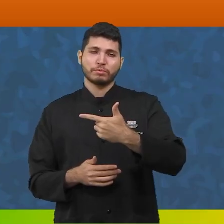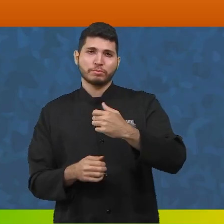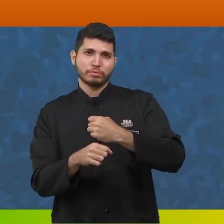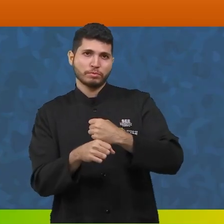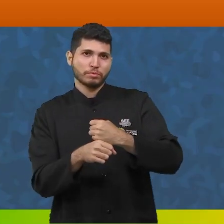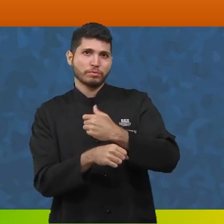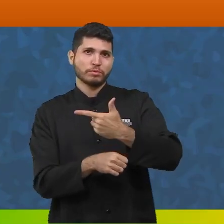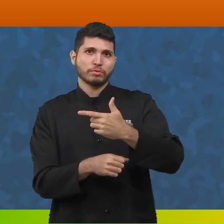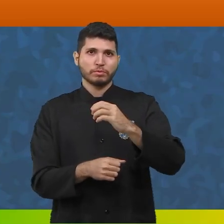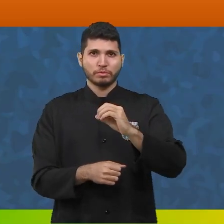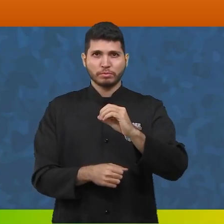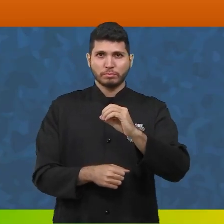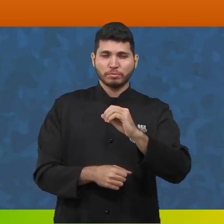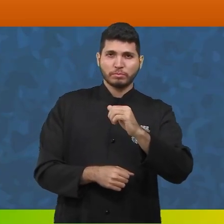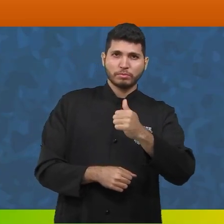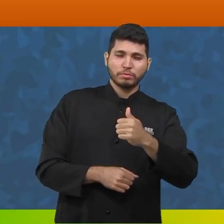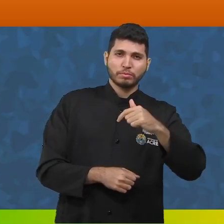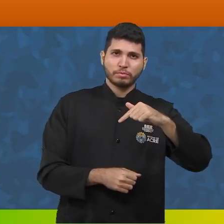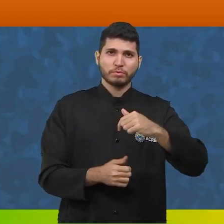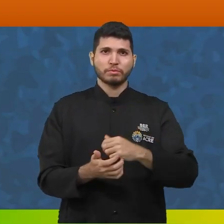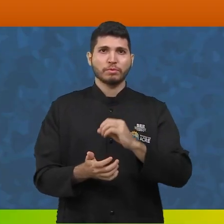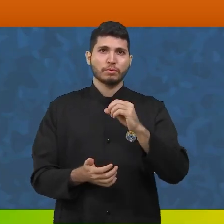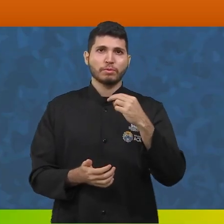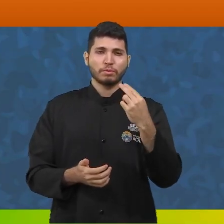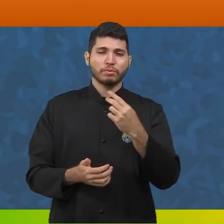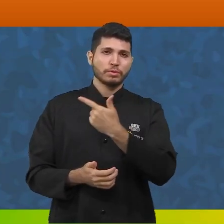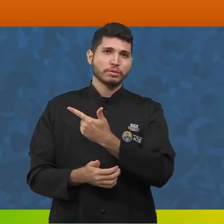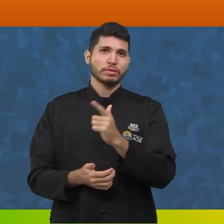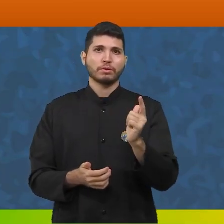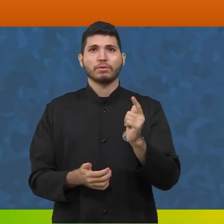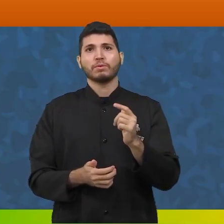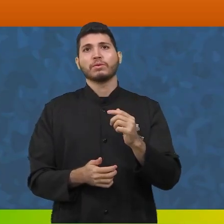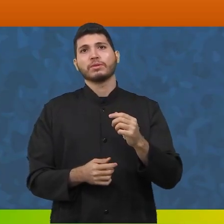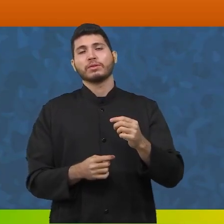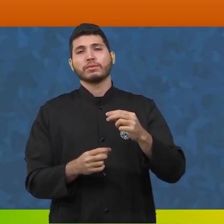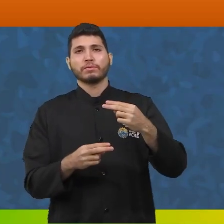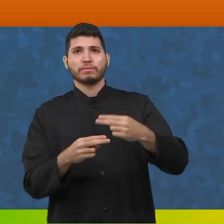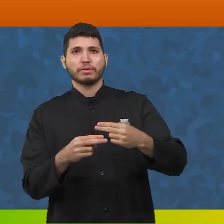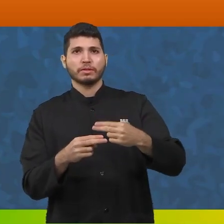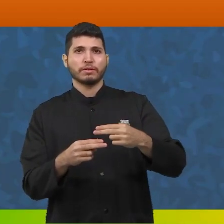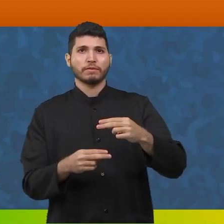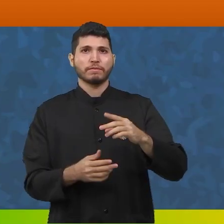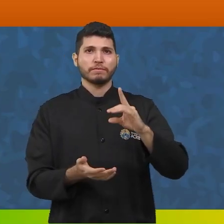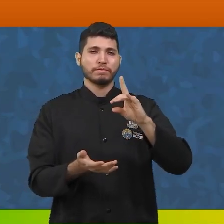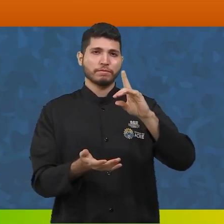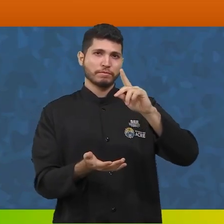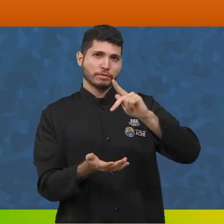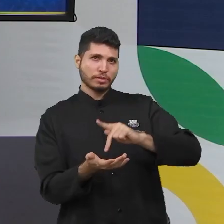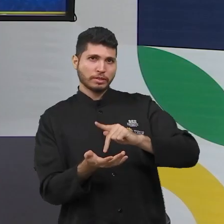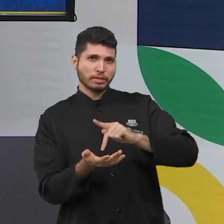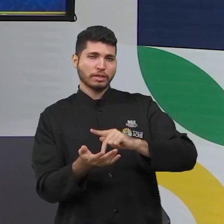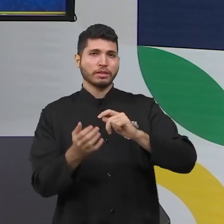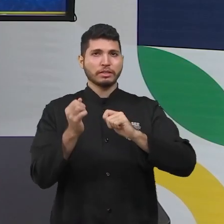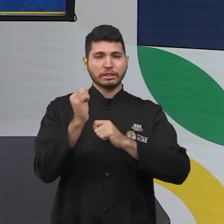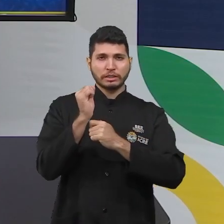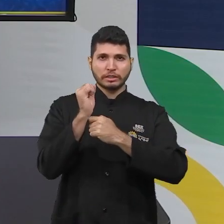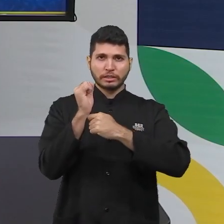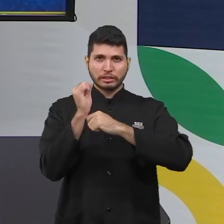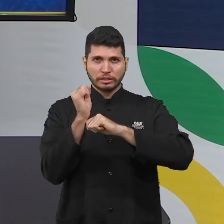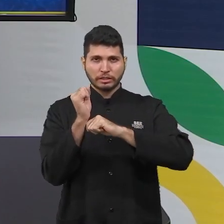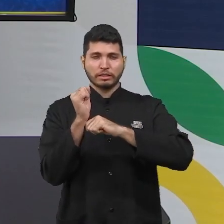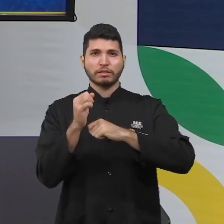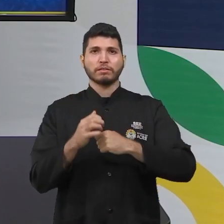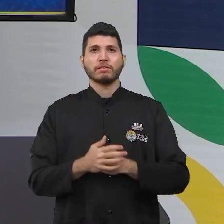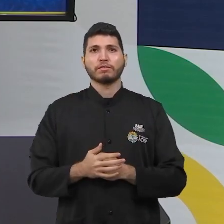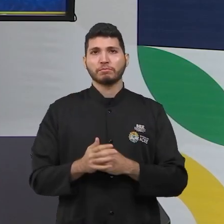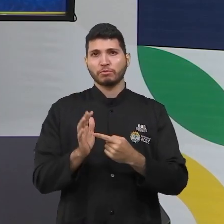universo da moda em Verdades Secretas. Então, ela traz essa questão de influência da sociedade